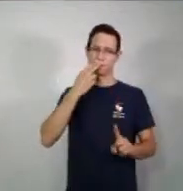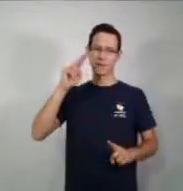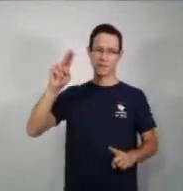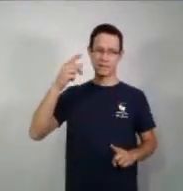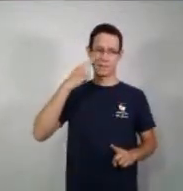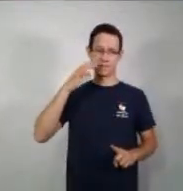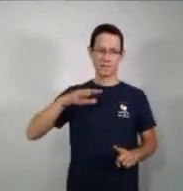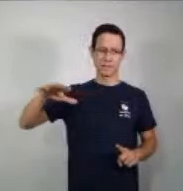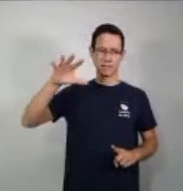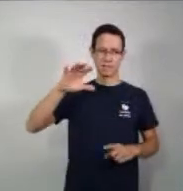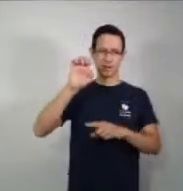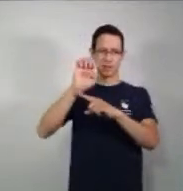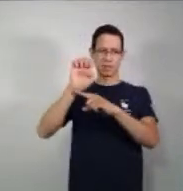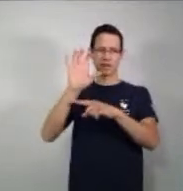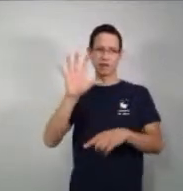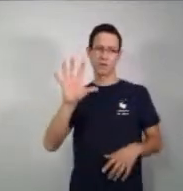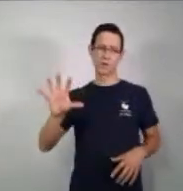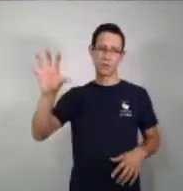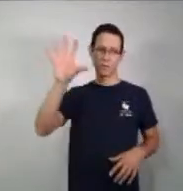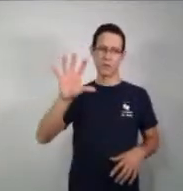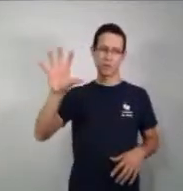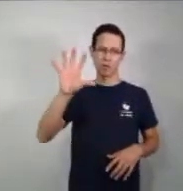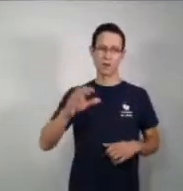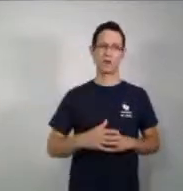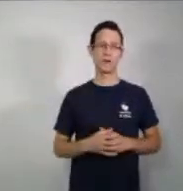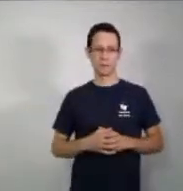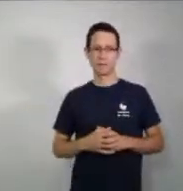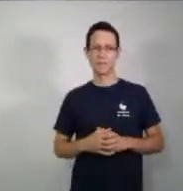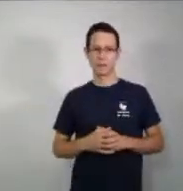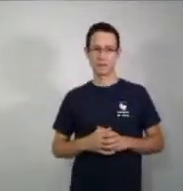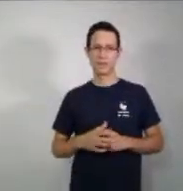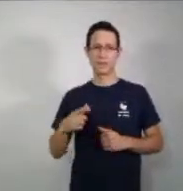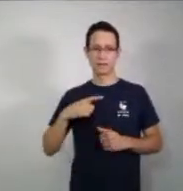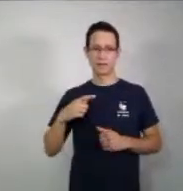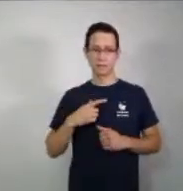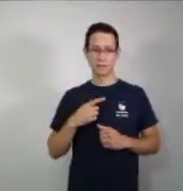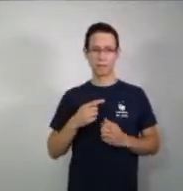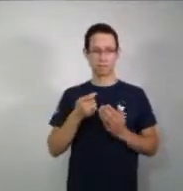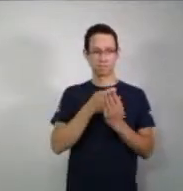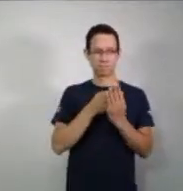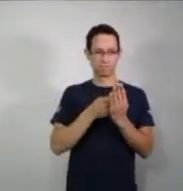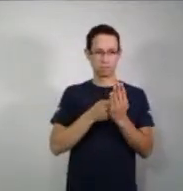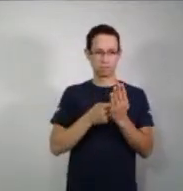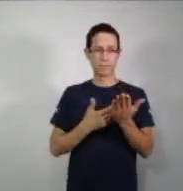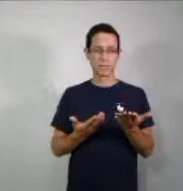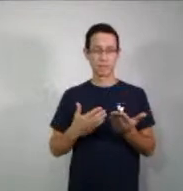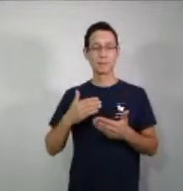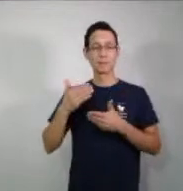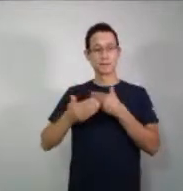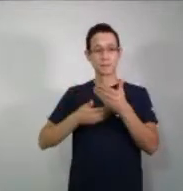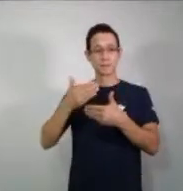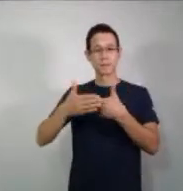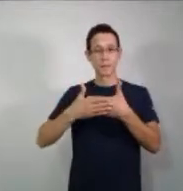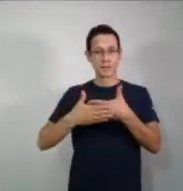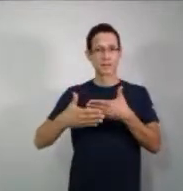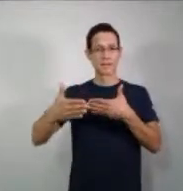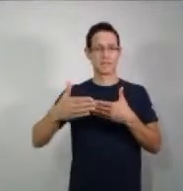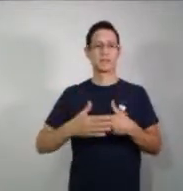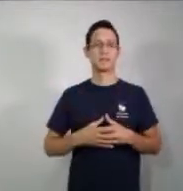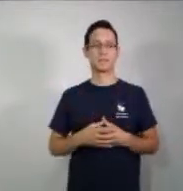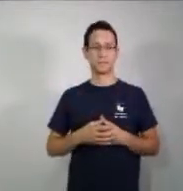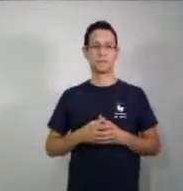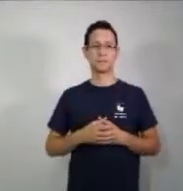Europa. Aí isso começa a também estar muito presente nos diários. Mas então foi a partir daí, que